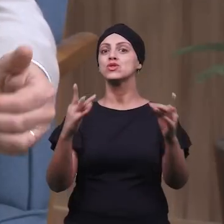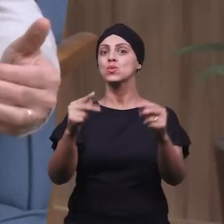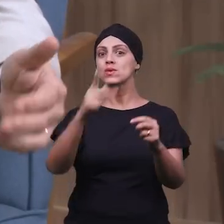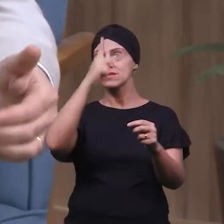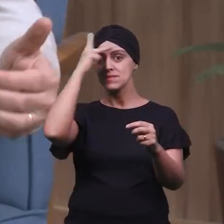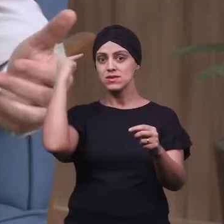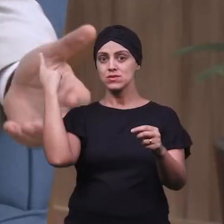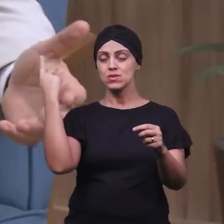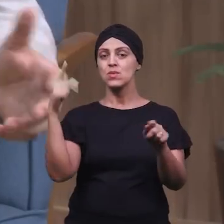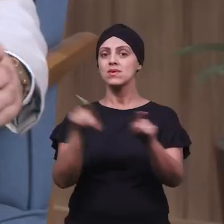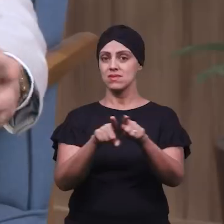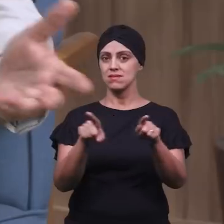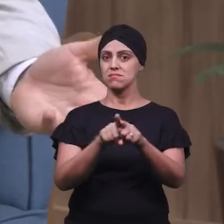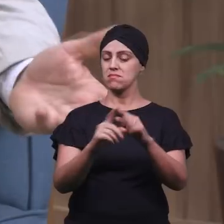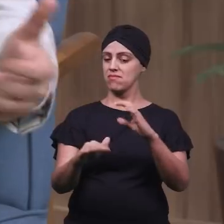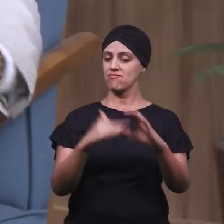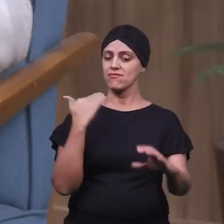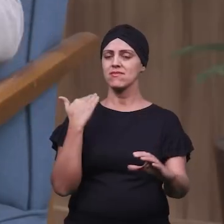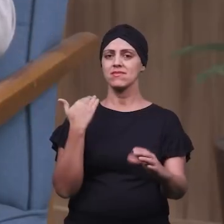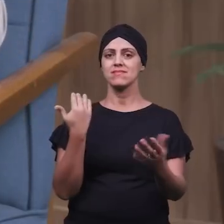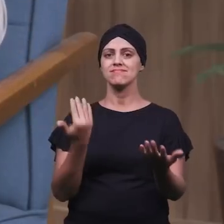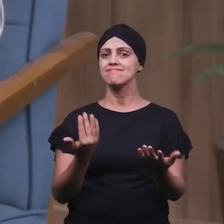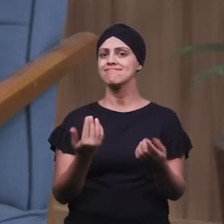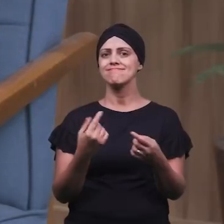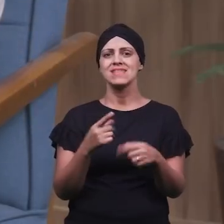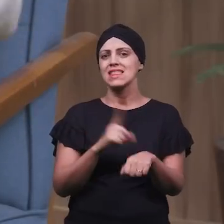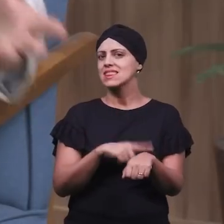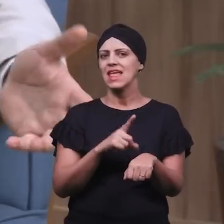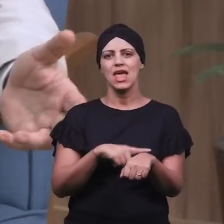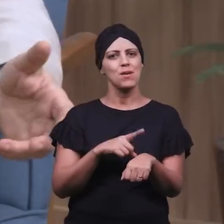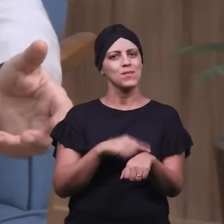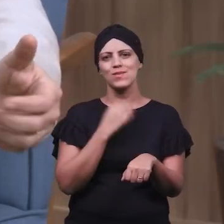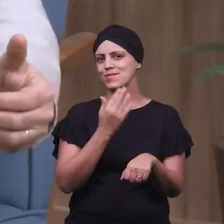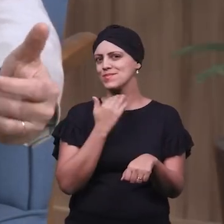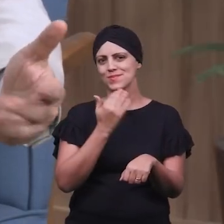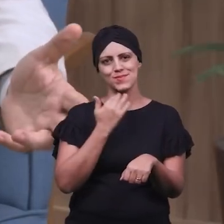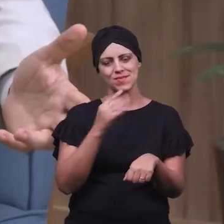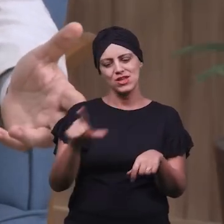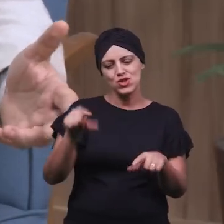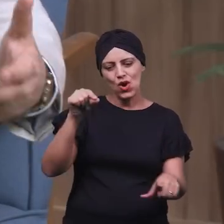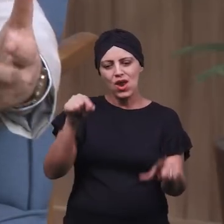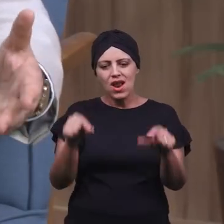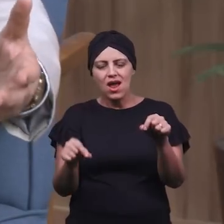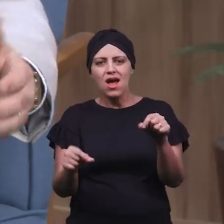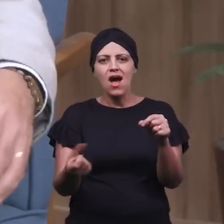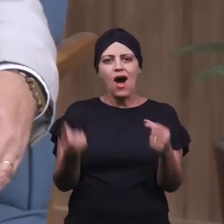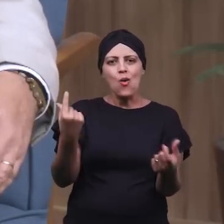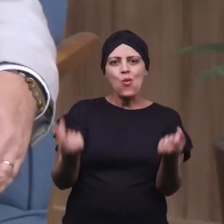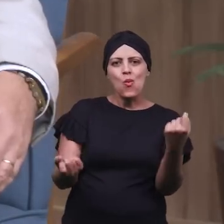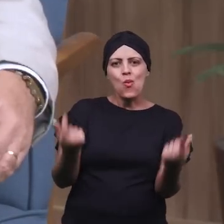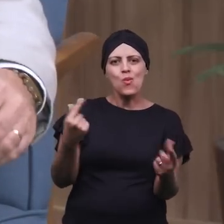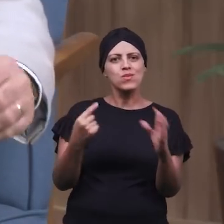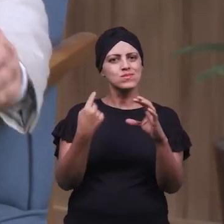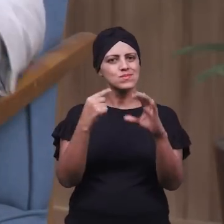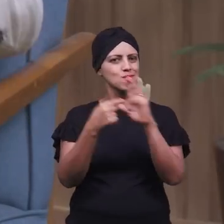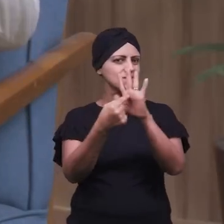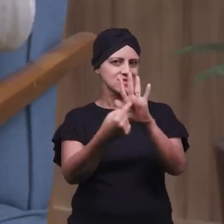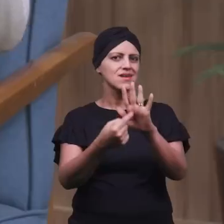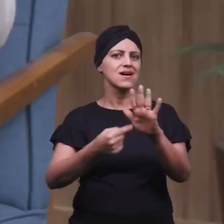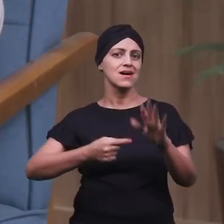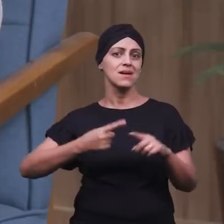todos os demais que enviaram. Claro, nós não teríamos tempo de mostrar todos aqui, escolhemos sempre alguns para trazer, mas